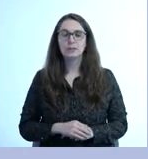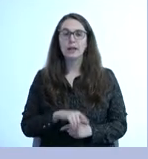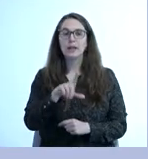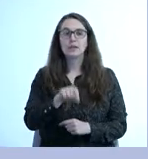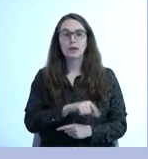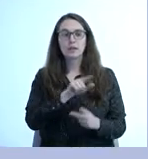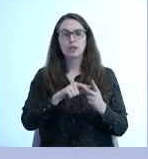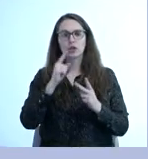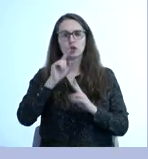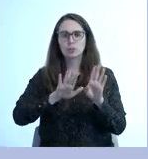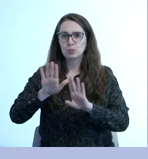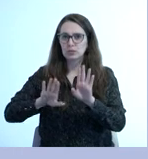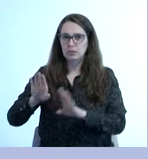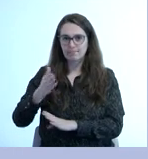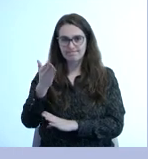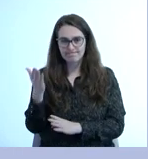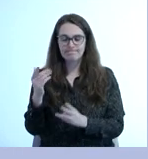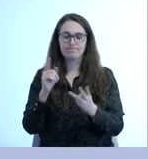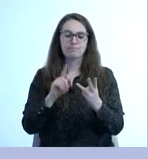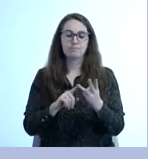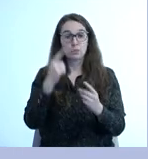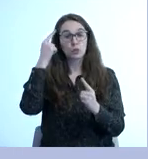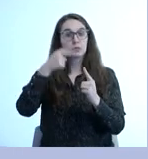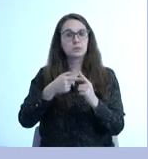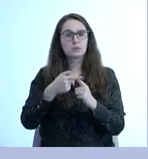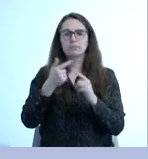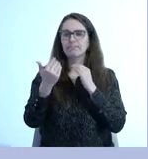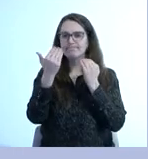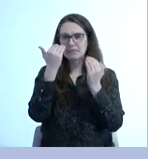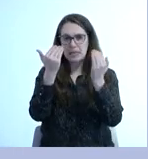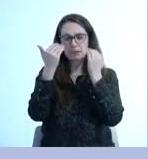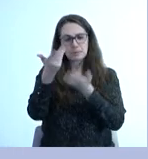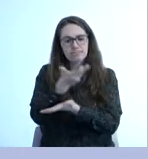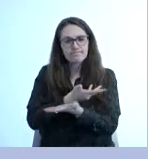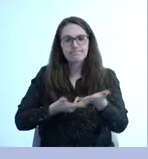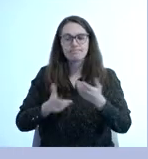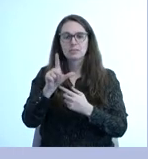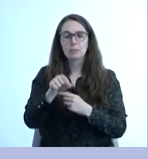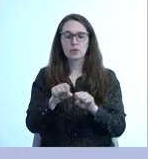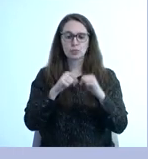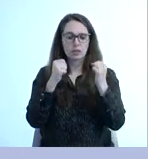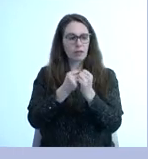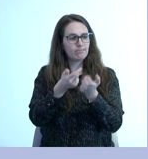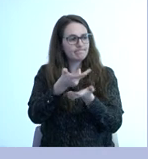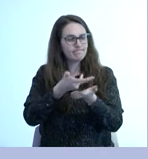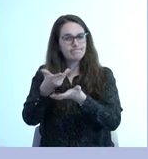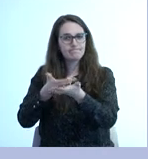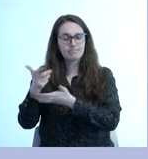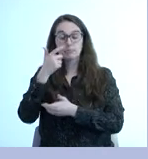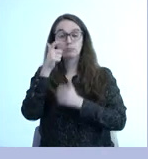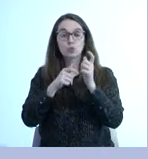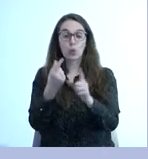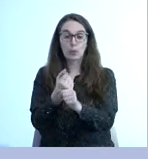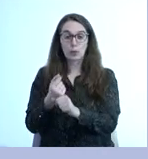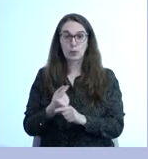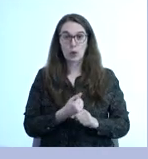pelas exposições que fazemos, para conseguir passar e dialogar com a sociedade civil, com os consumidores